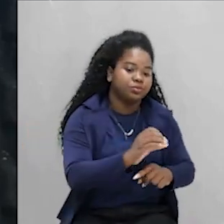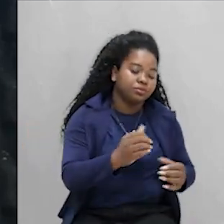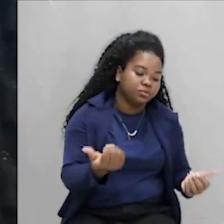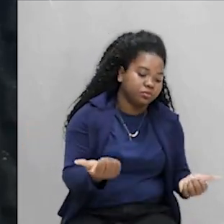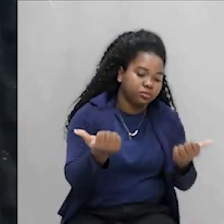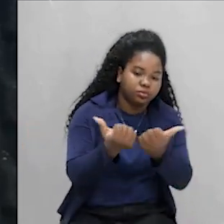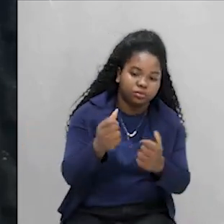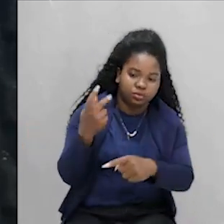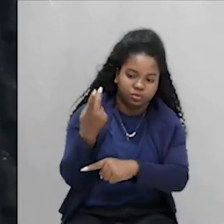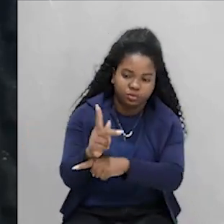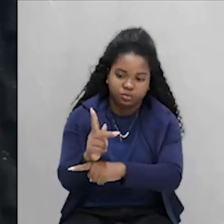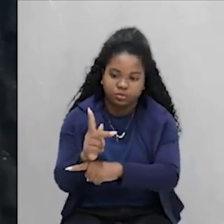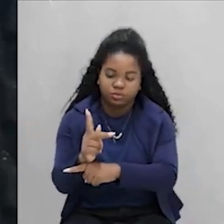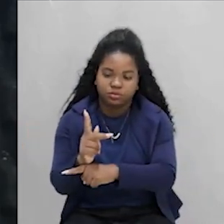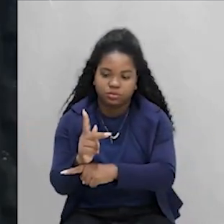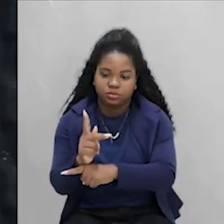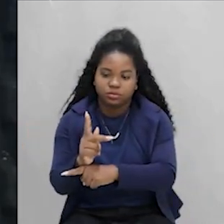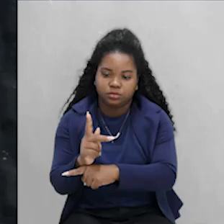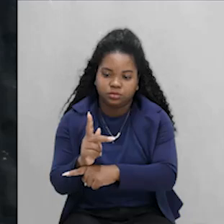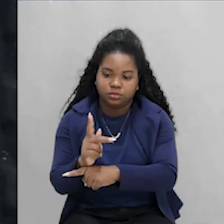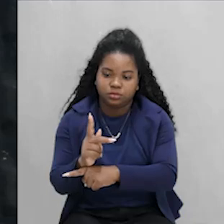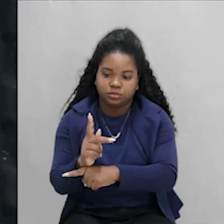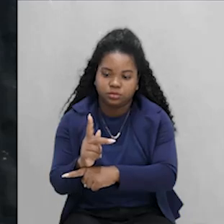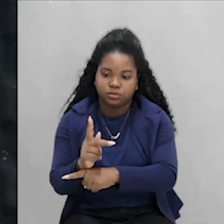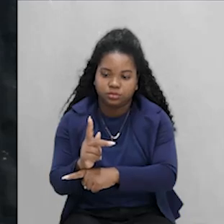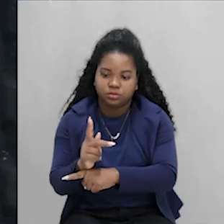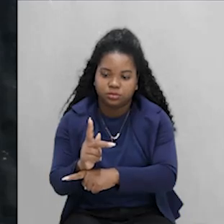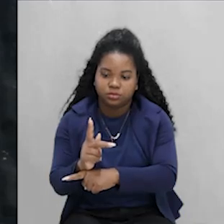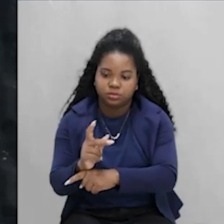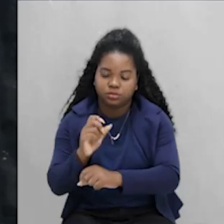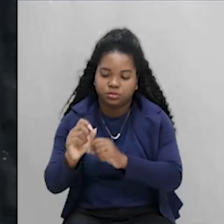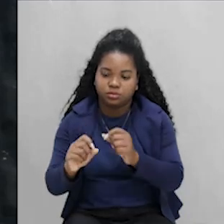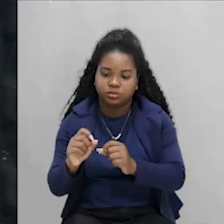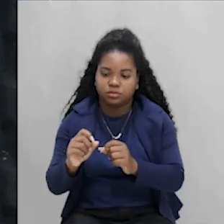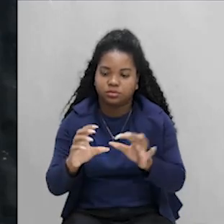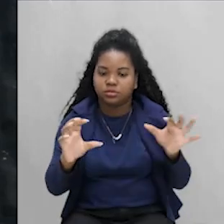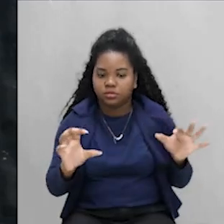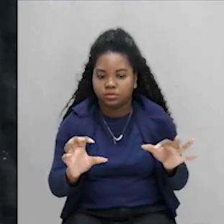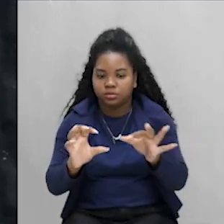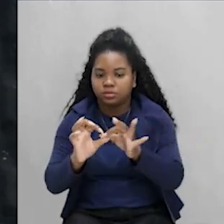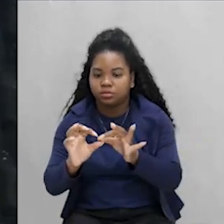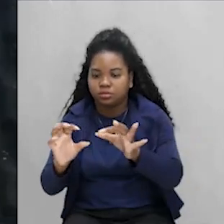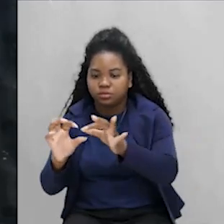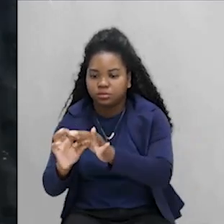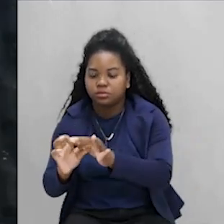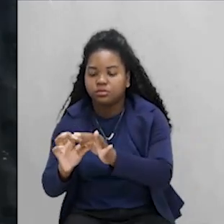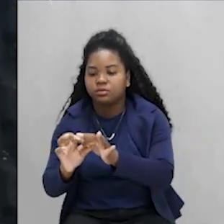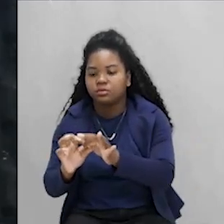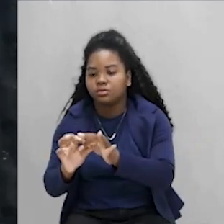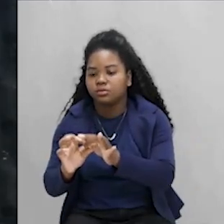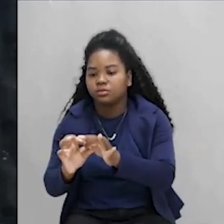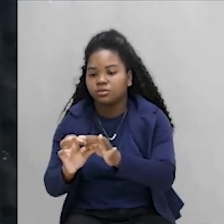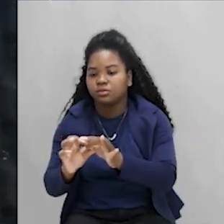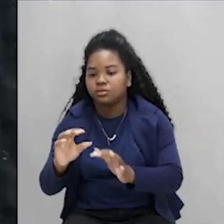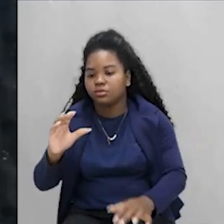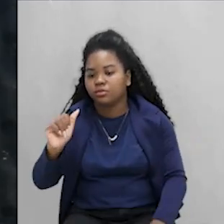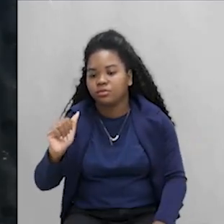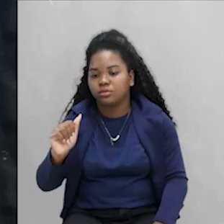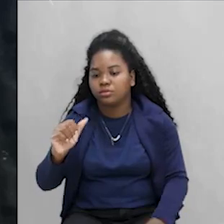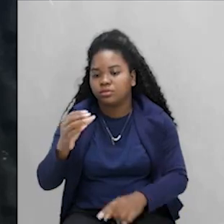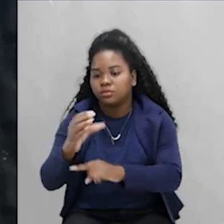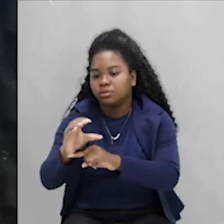hidrogênio da hidroxila por uma cadeia carbônica nesse caso o grupo etil certo